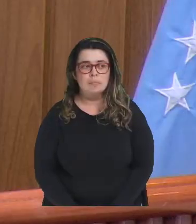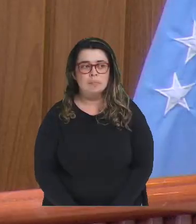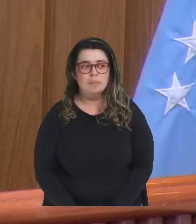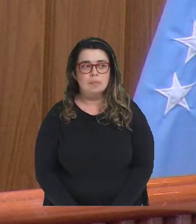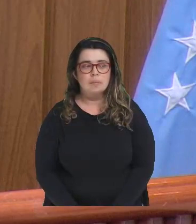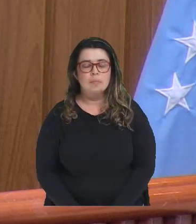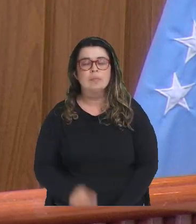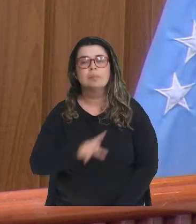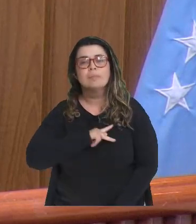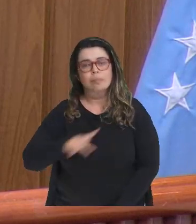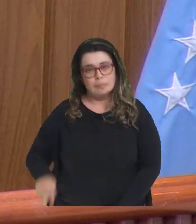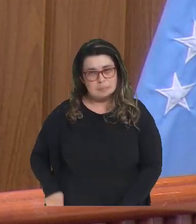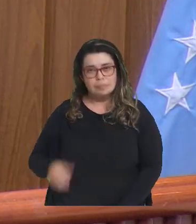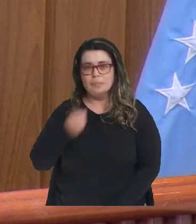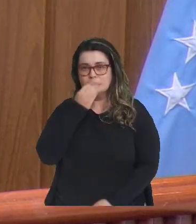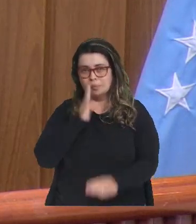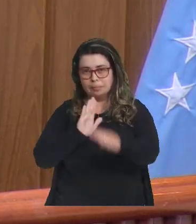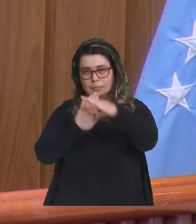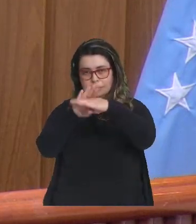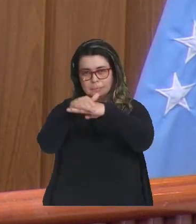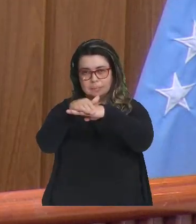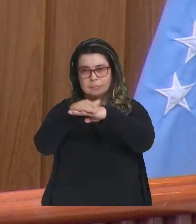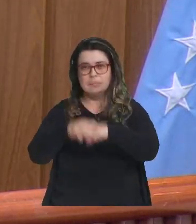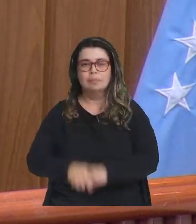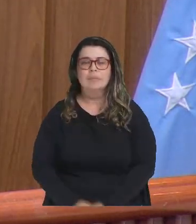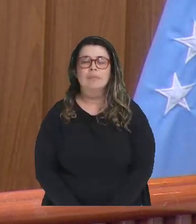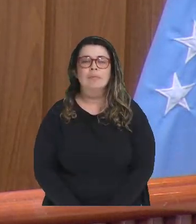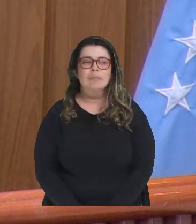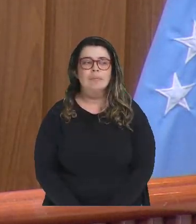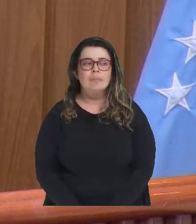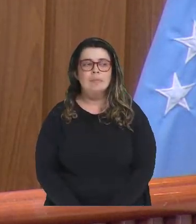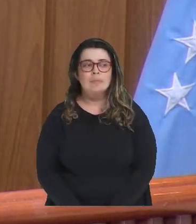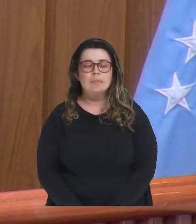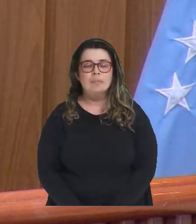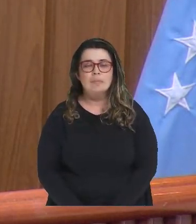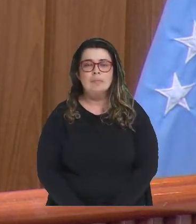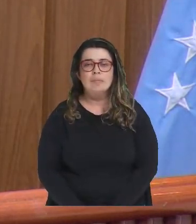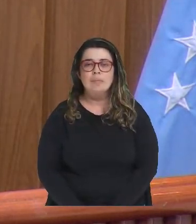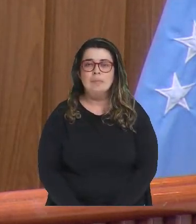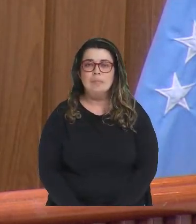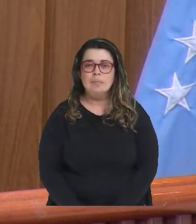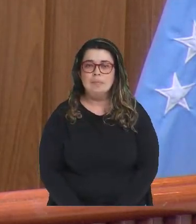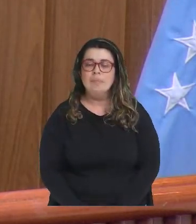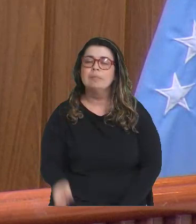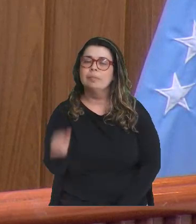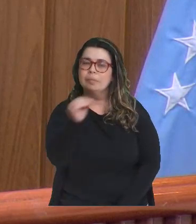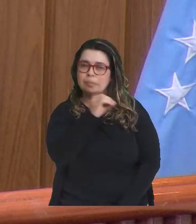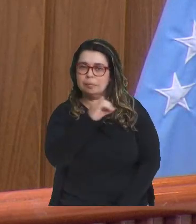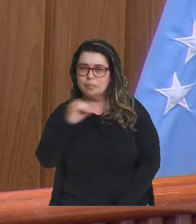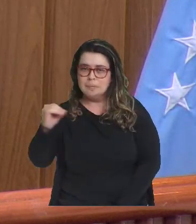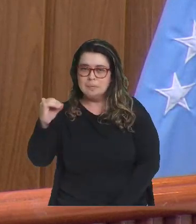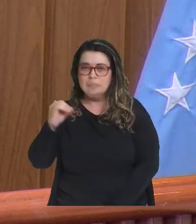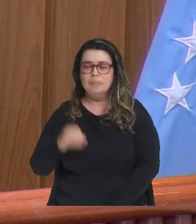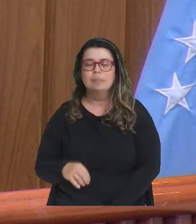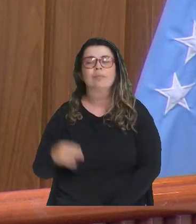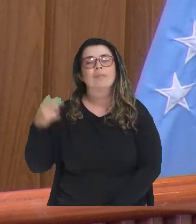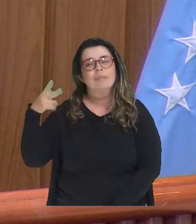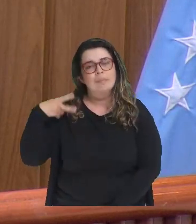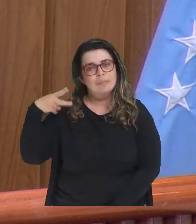Senhor presidente, boa noite. E em seu nome quero estar cumprimentando todos os pares, nobres